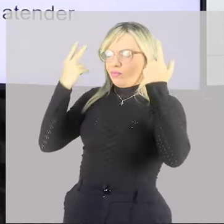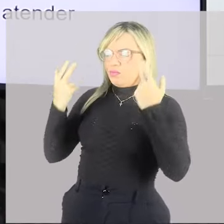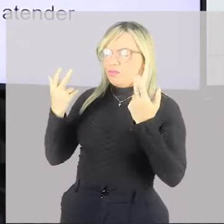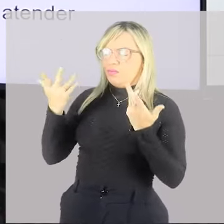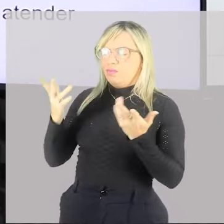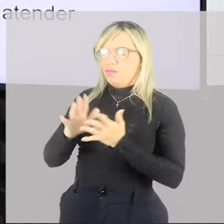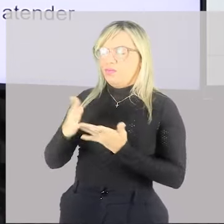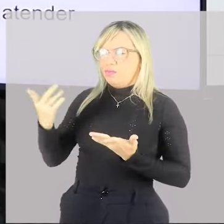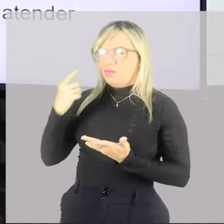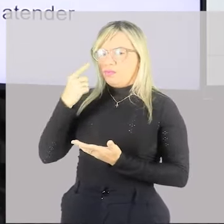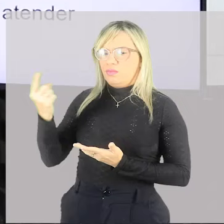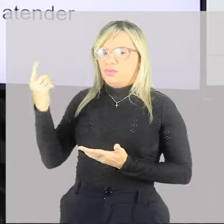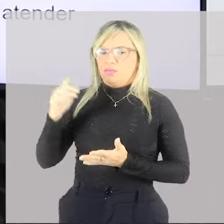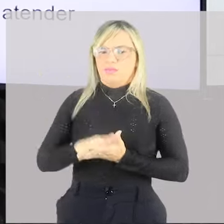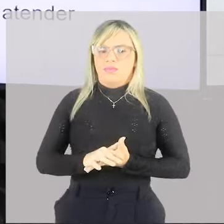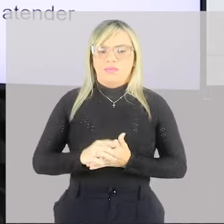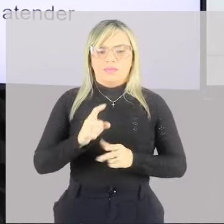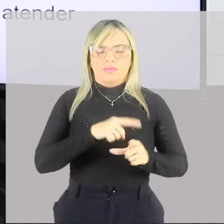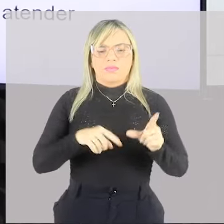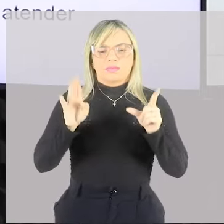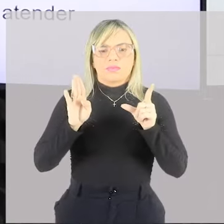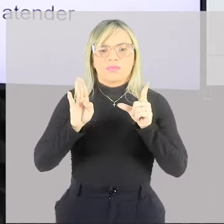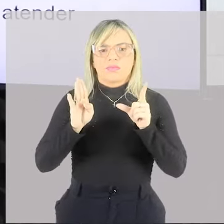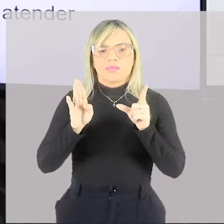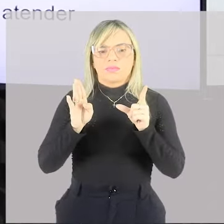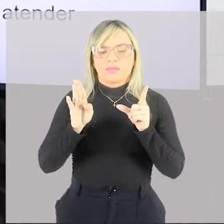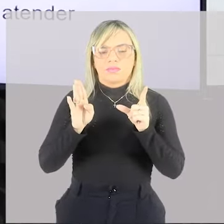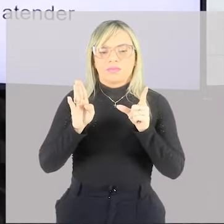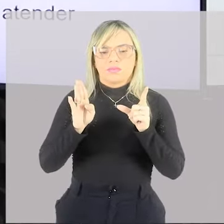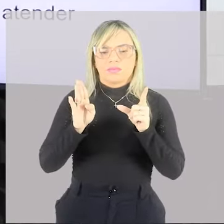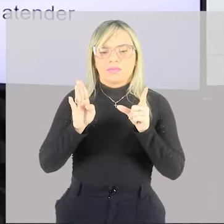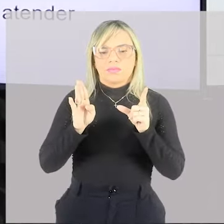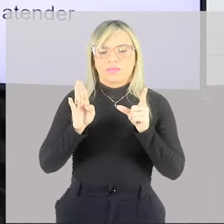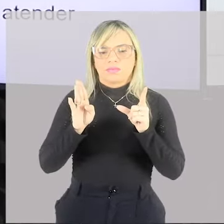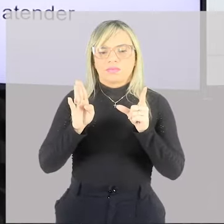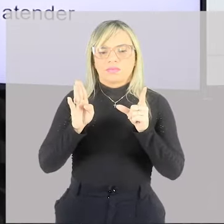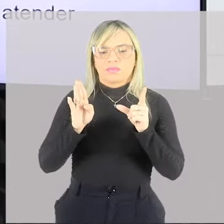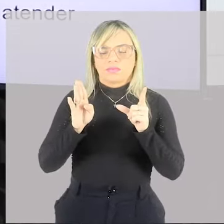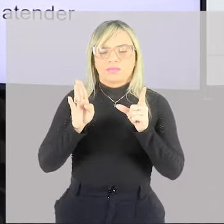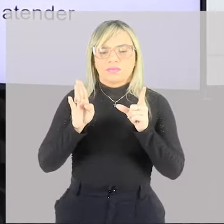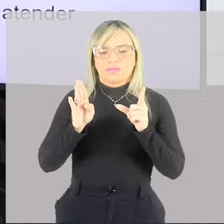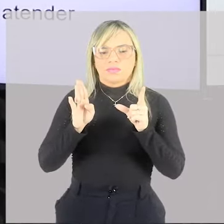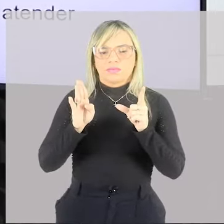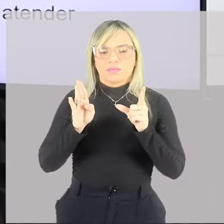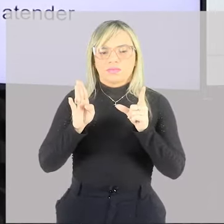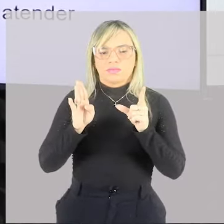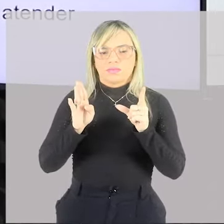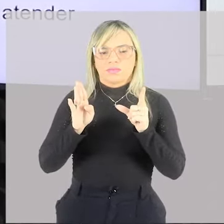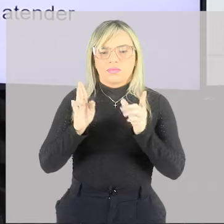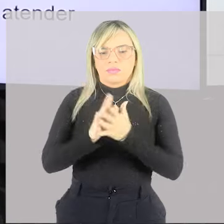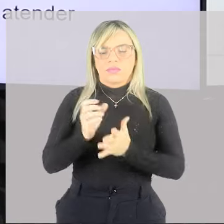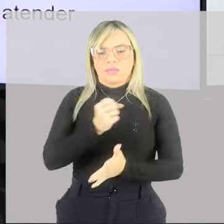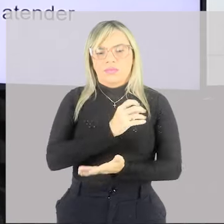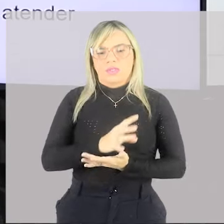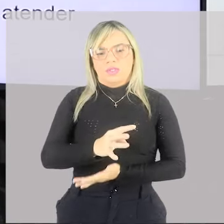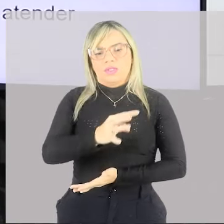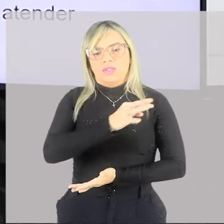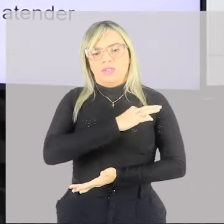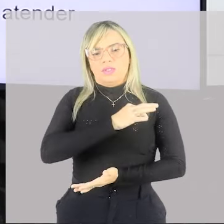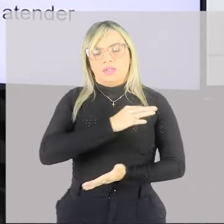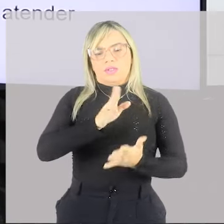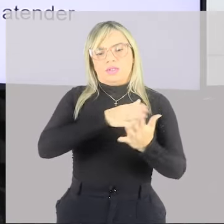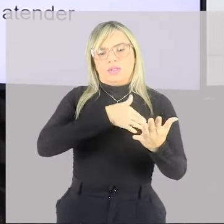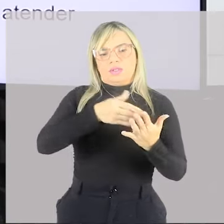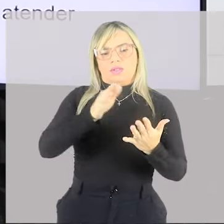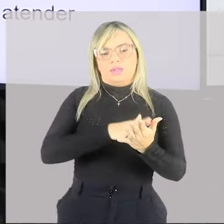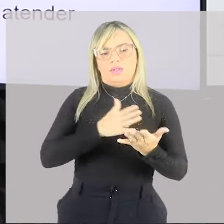letra b a Inovação na técnica de pintura rompendo com modelos estabelecidos a Inovação na técnica de pintura como assim professor